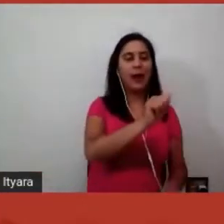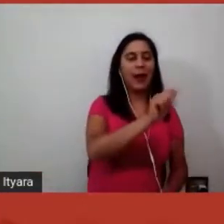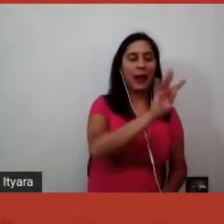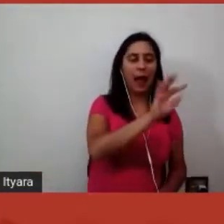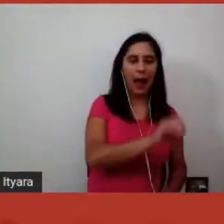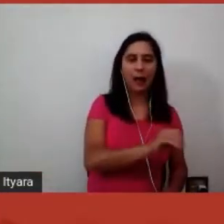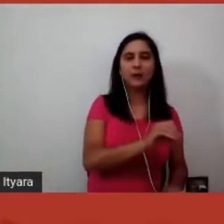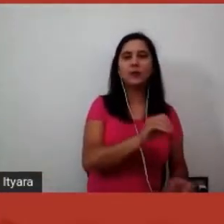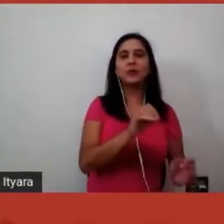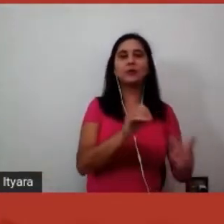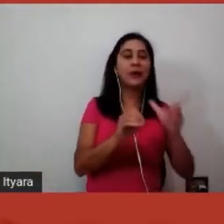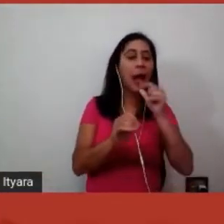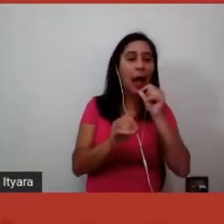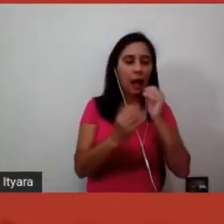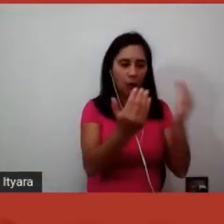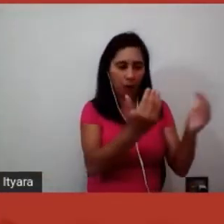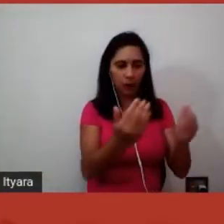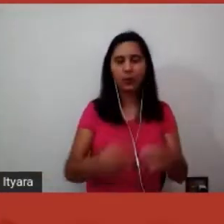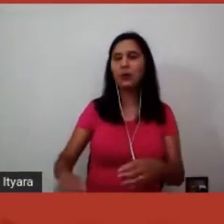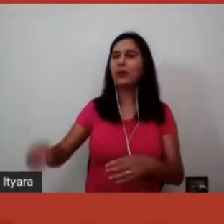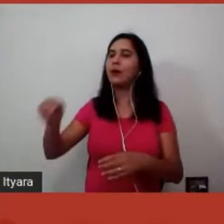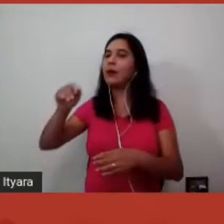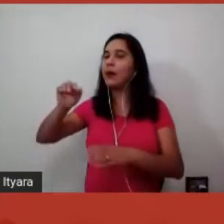da água, né?